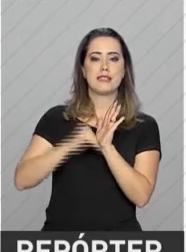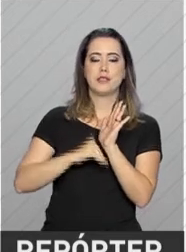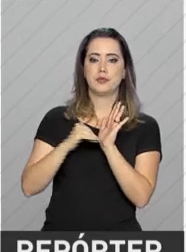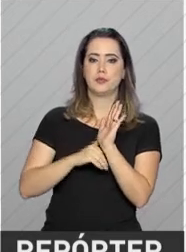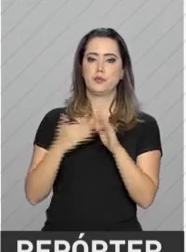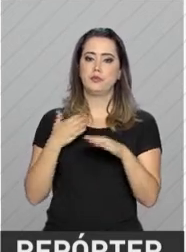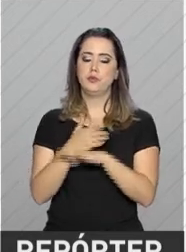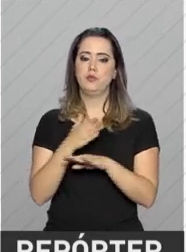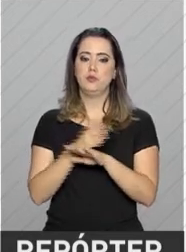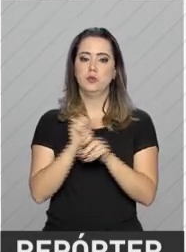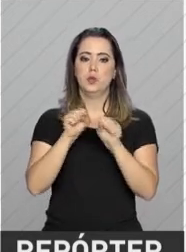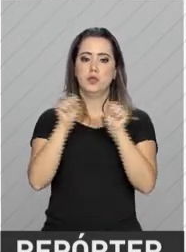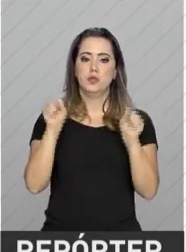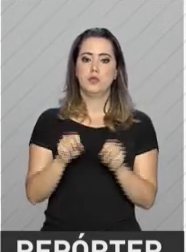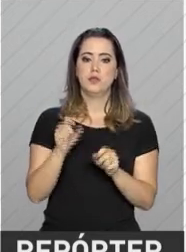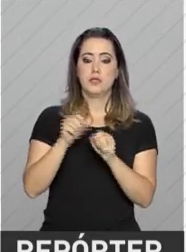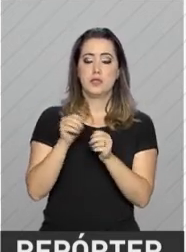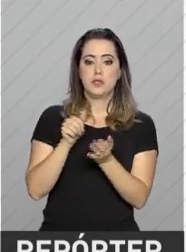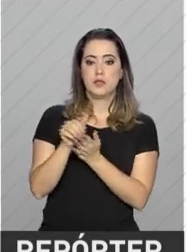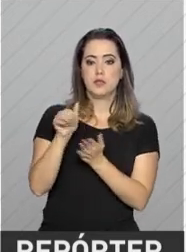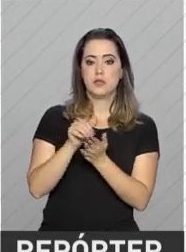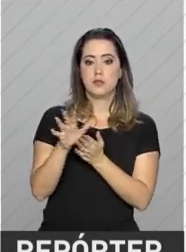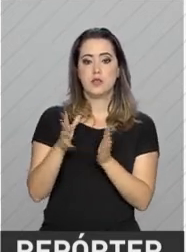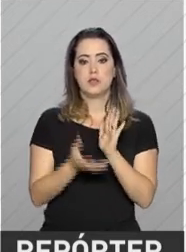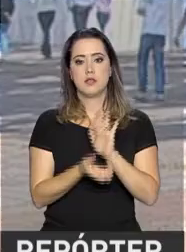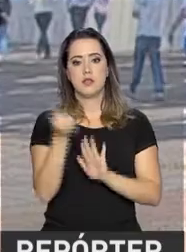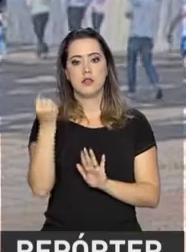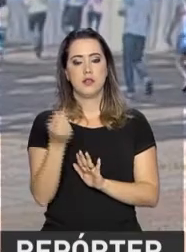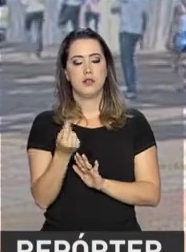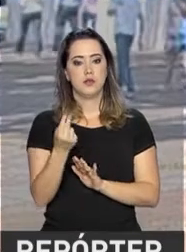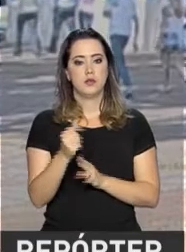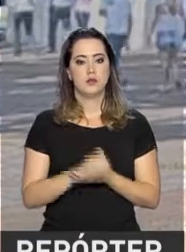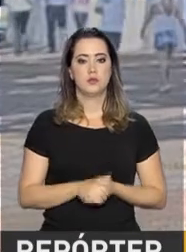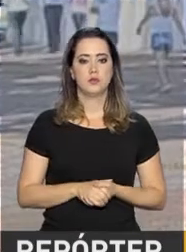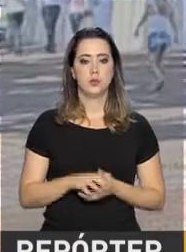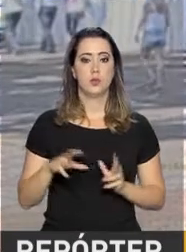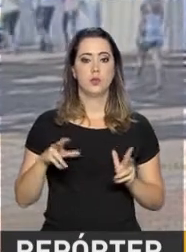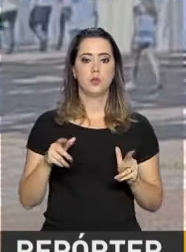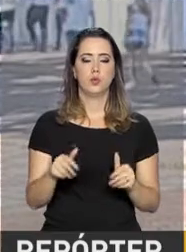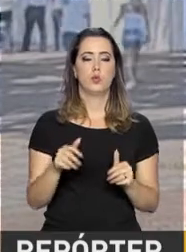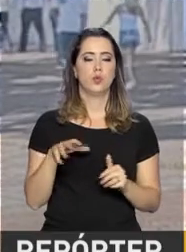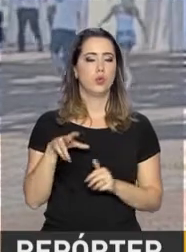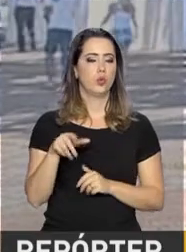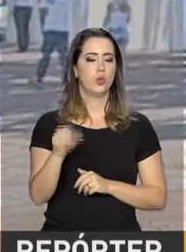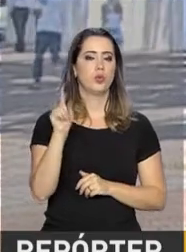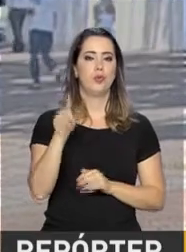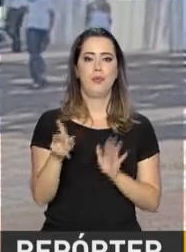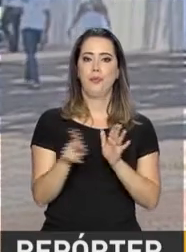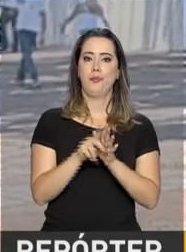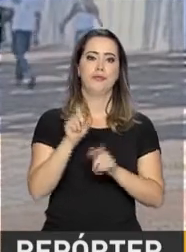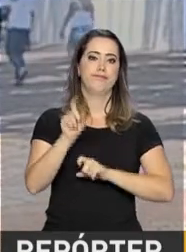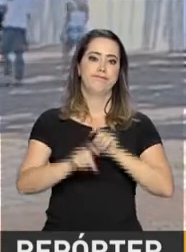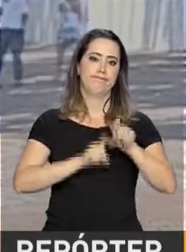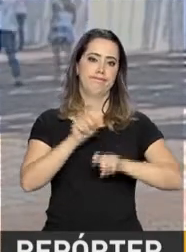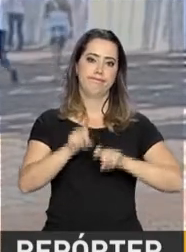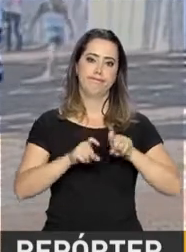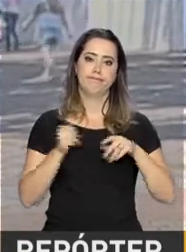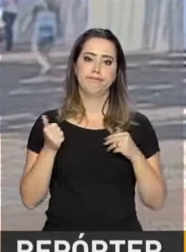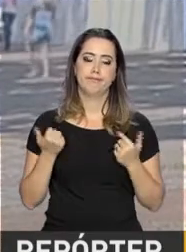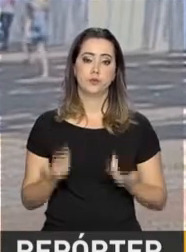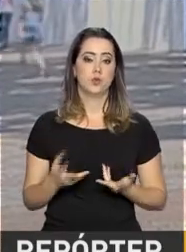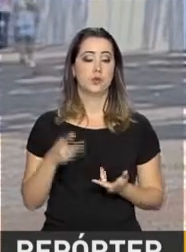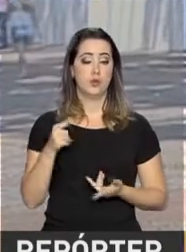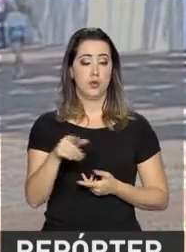realizava de emissões e sacava o seguro-desemprego toda a fraude era feita de forma eletrônica segundo a polícia federal